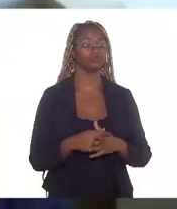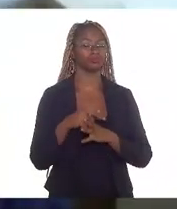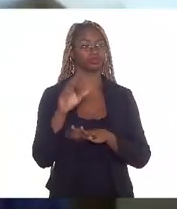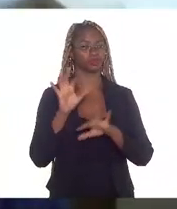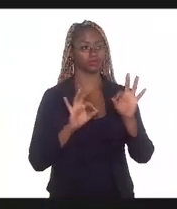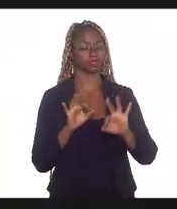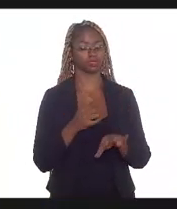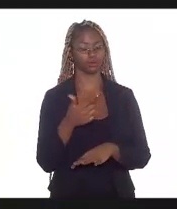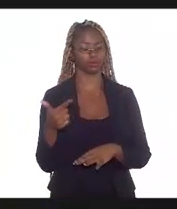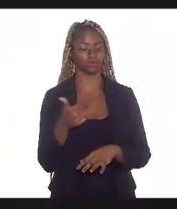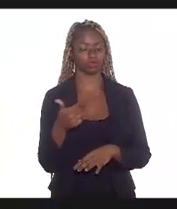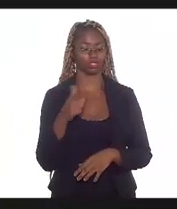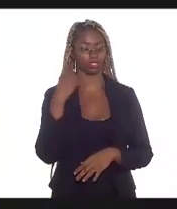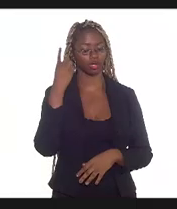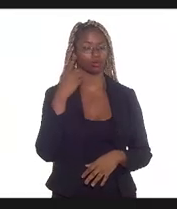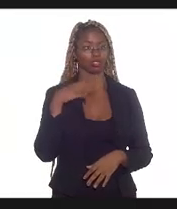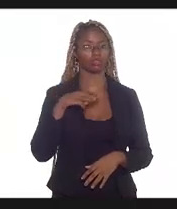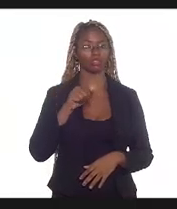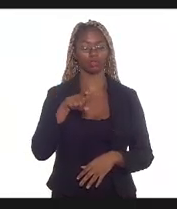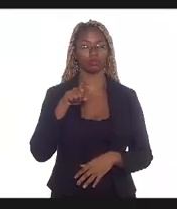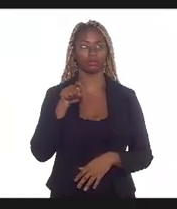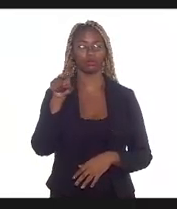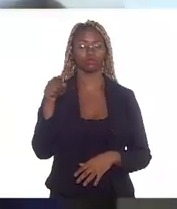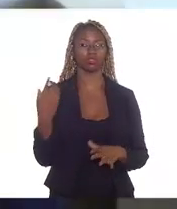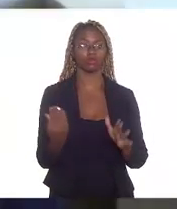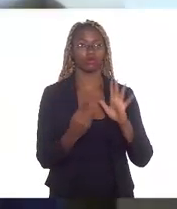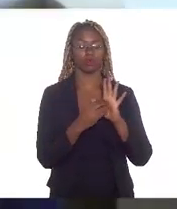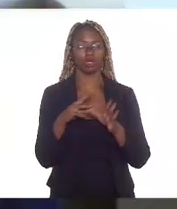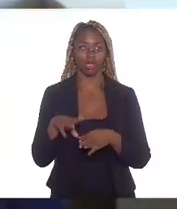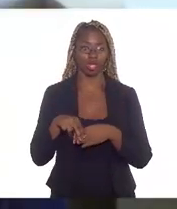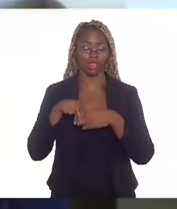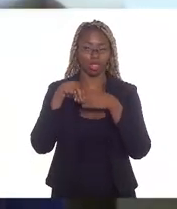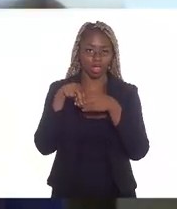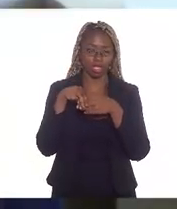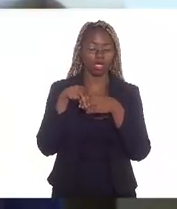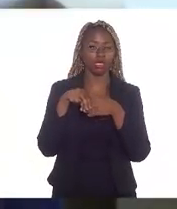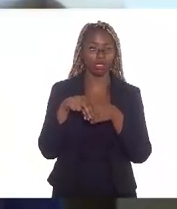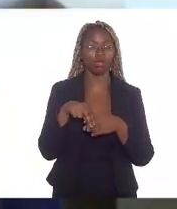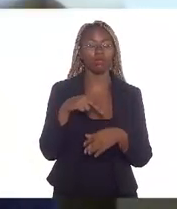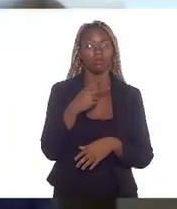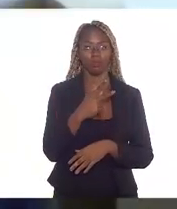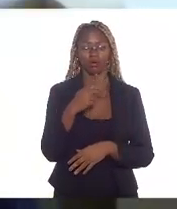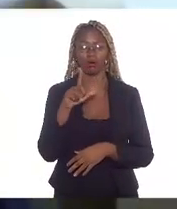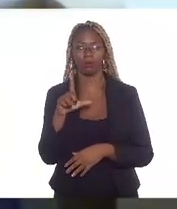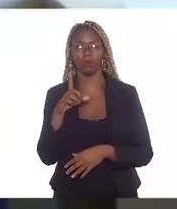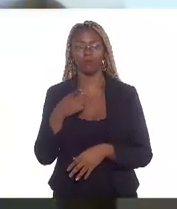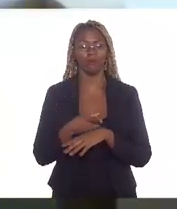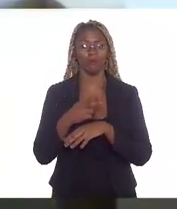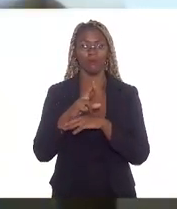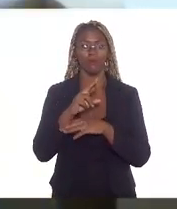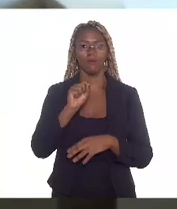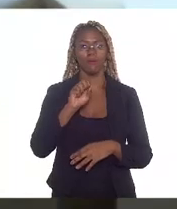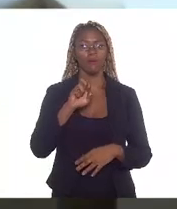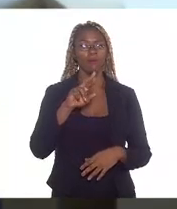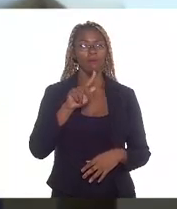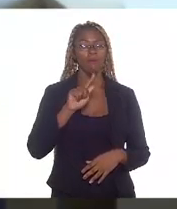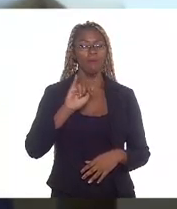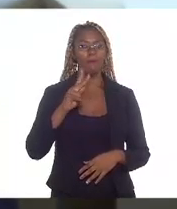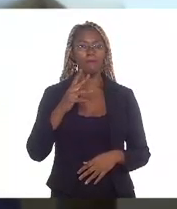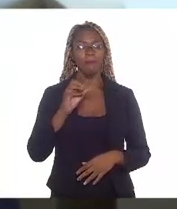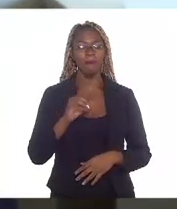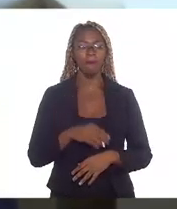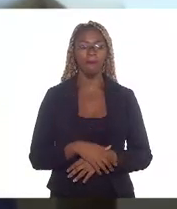do deputado Max, que o senhor está colocando a anexação ao projeto do doutor Serginho, a